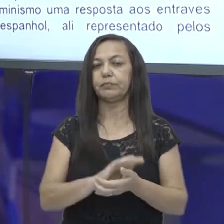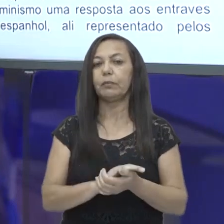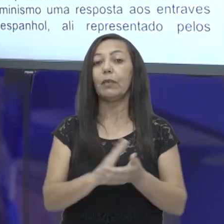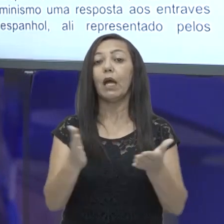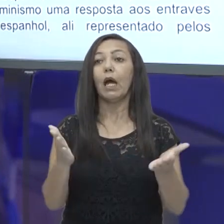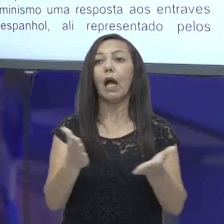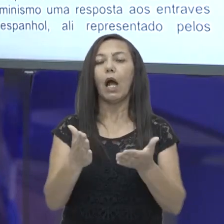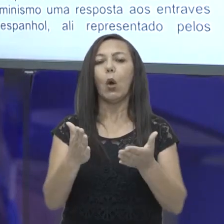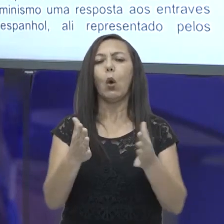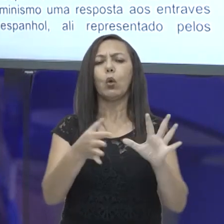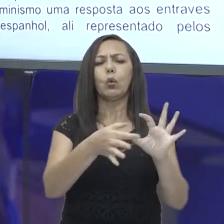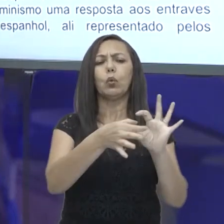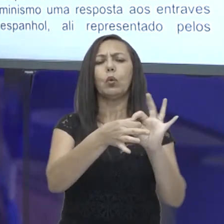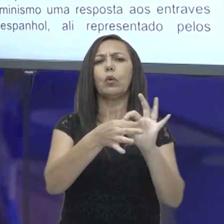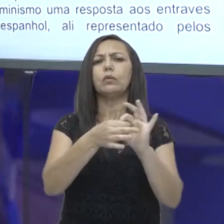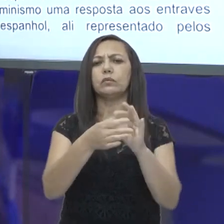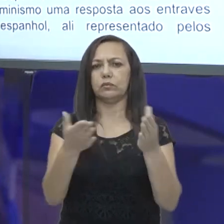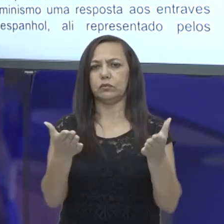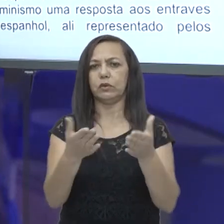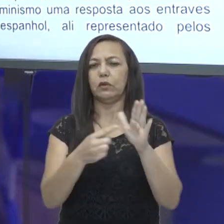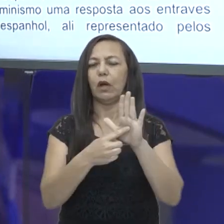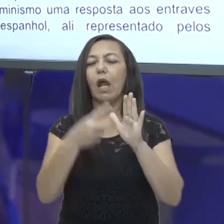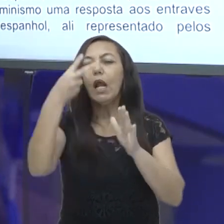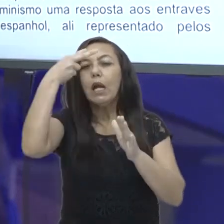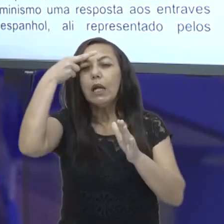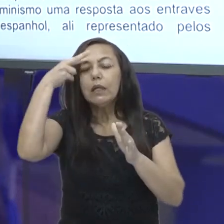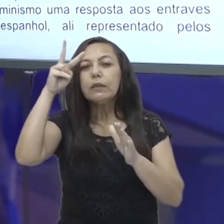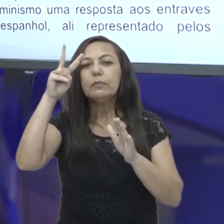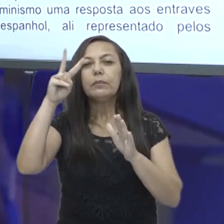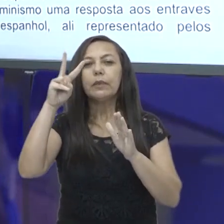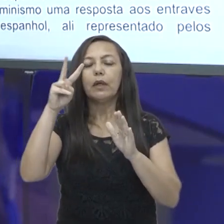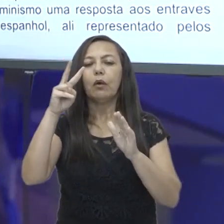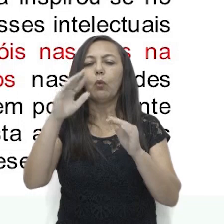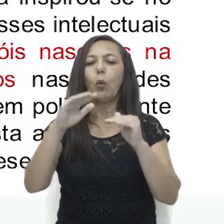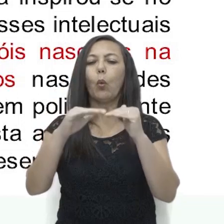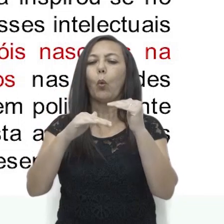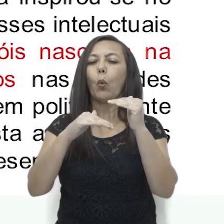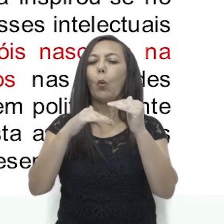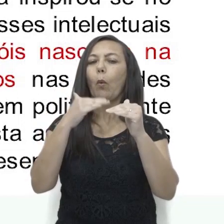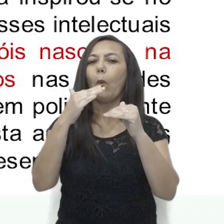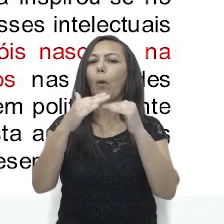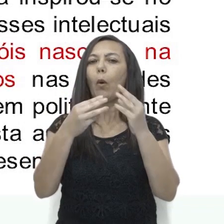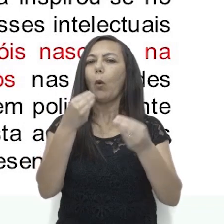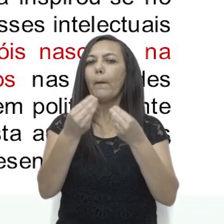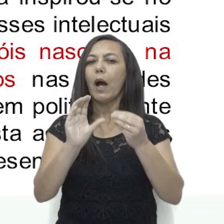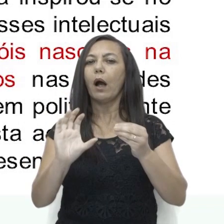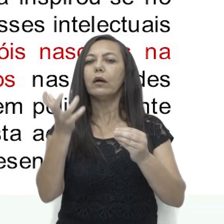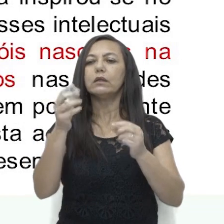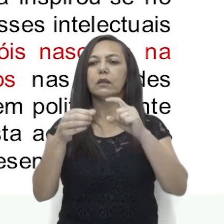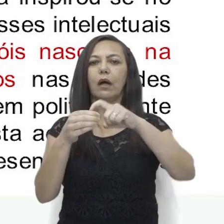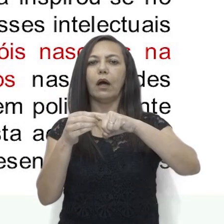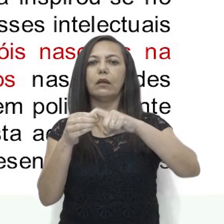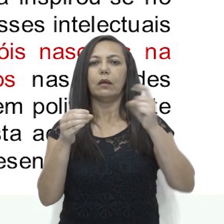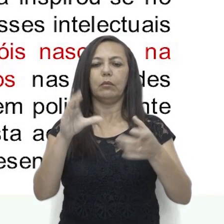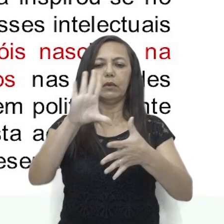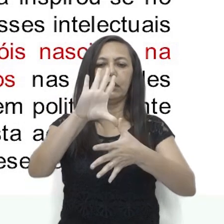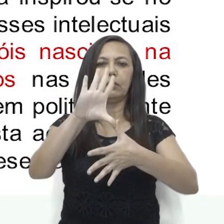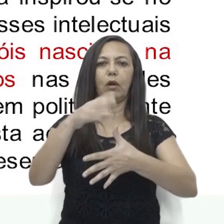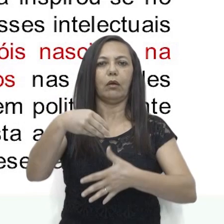Nesse primeiro contexto, nós vamos relembrarmos um pouquinho o processo de independência da